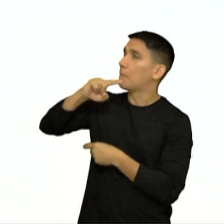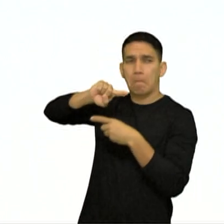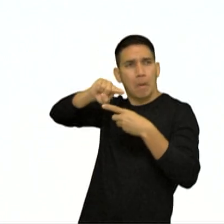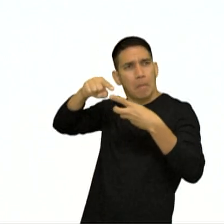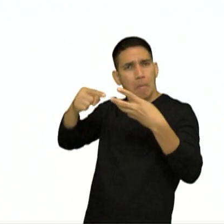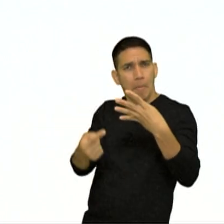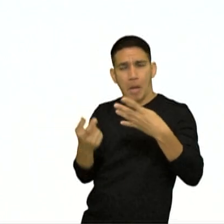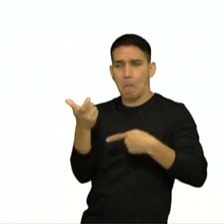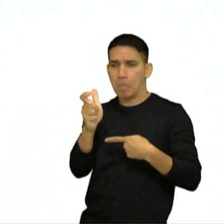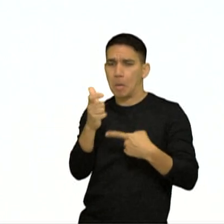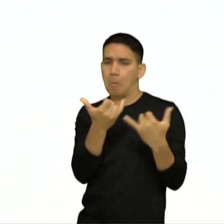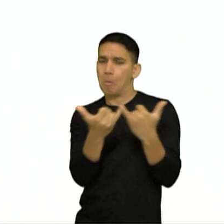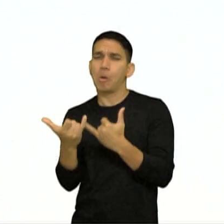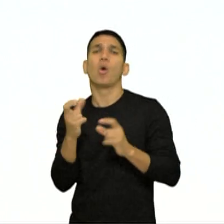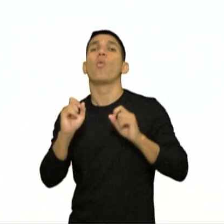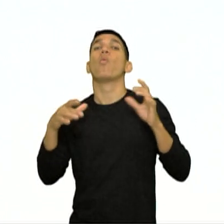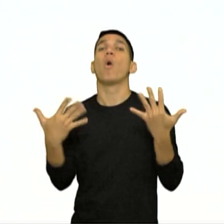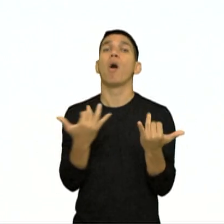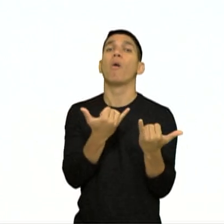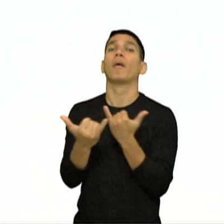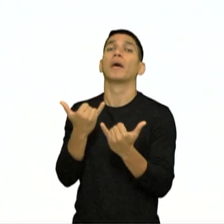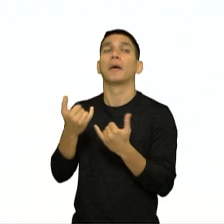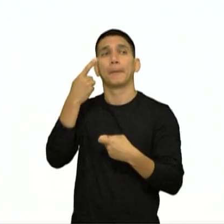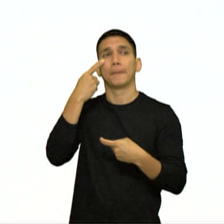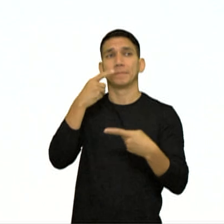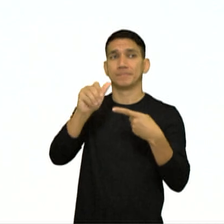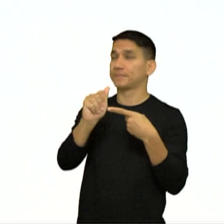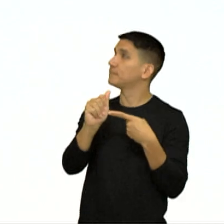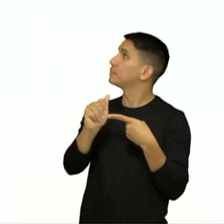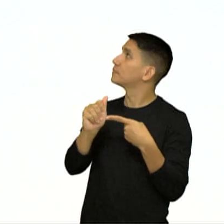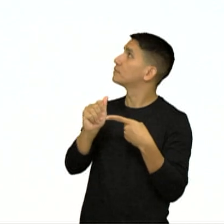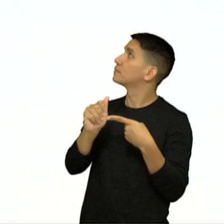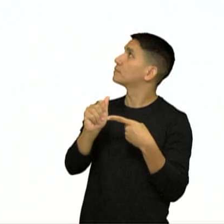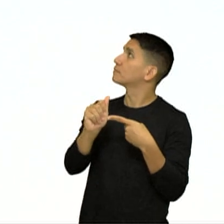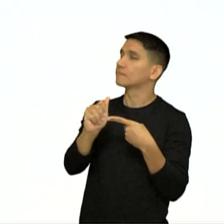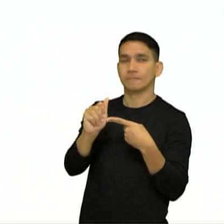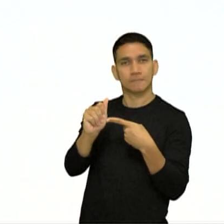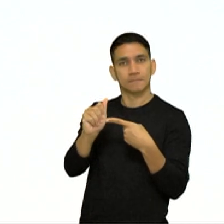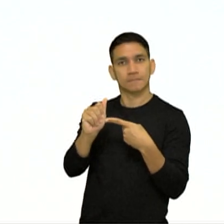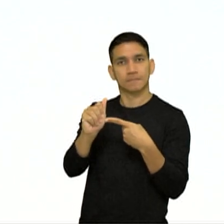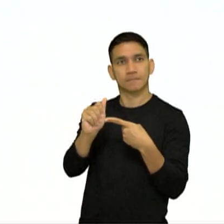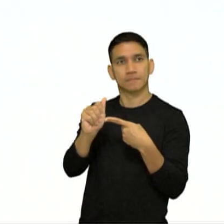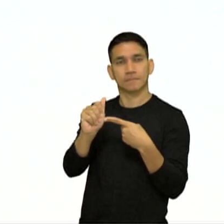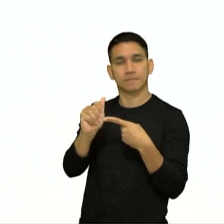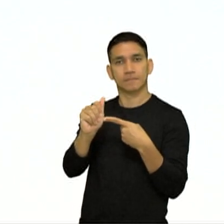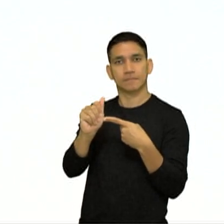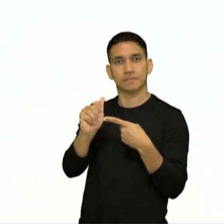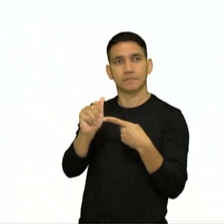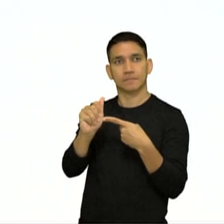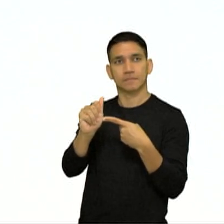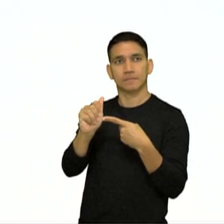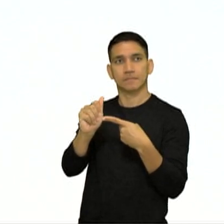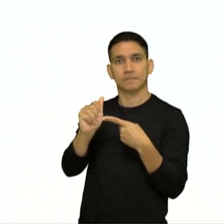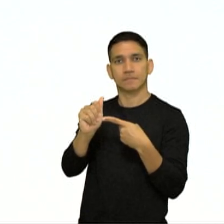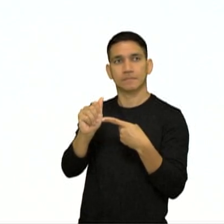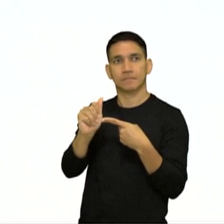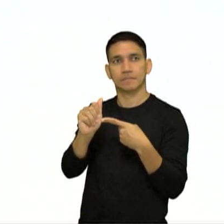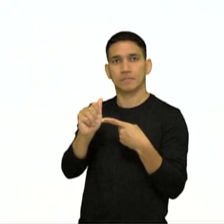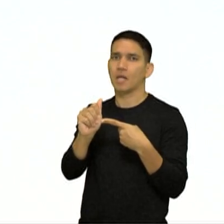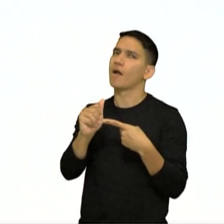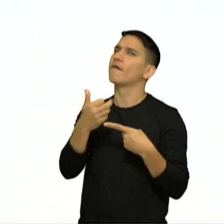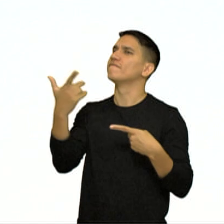Vou te recordar. Monômios semelhantes são aqueles em que a parte literal é exatamente